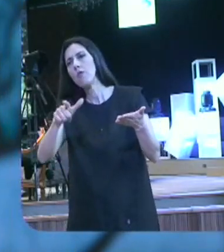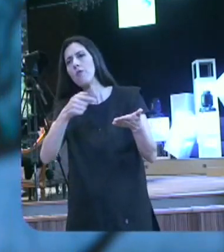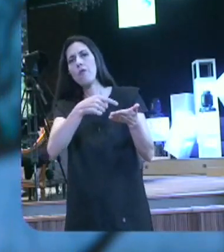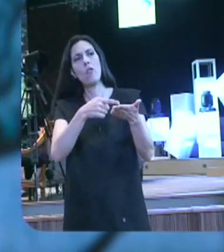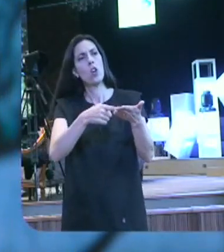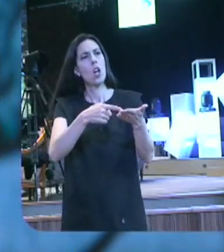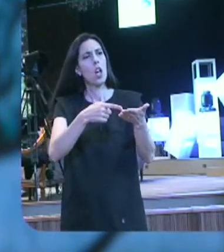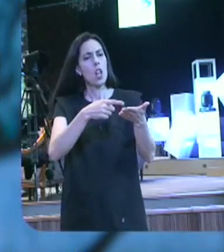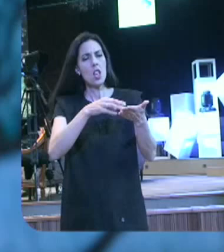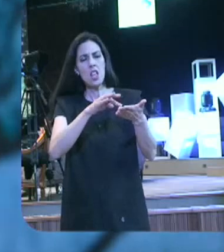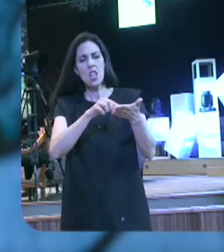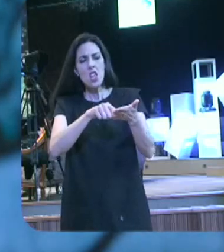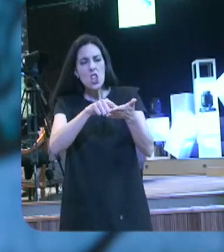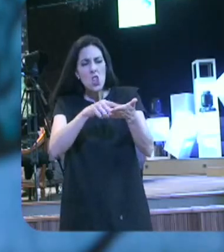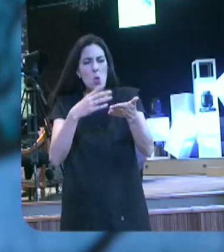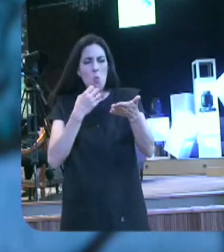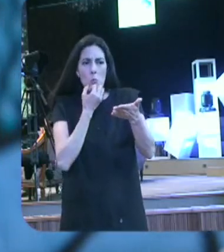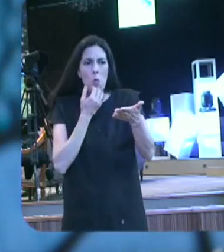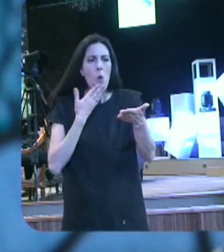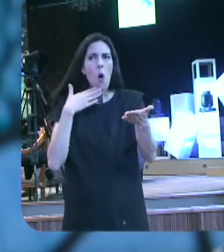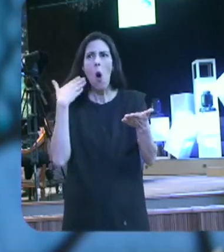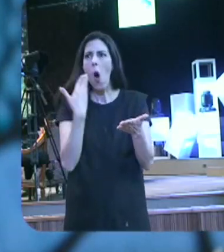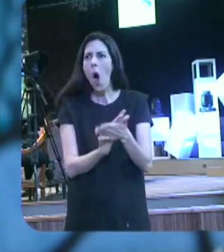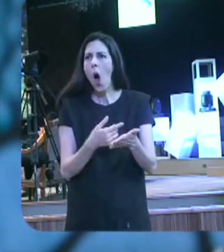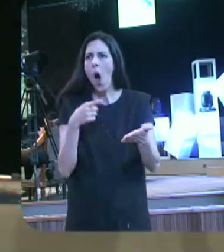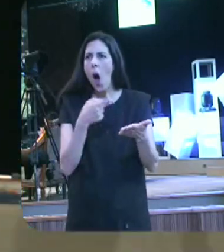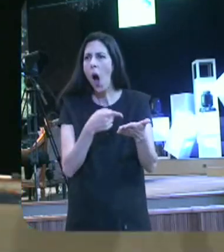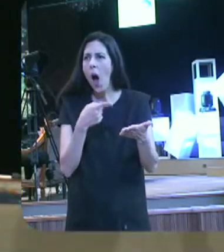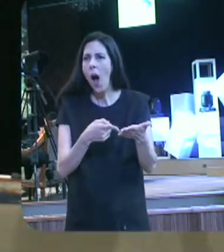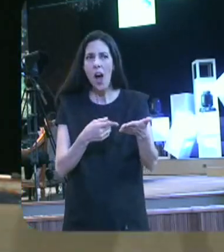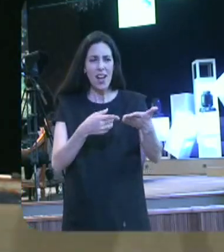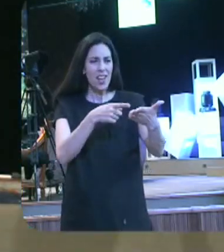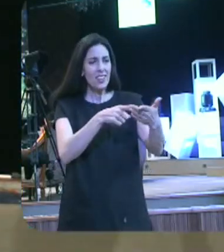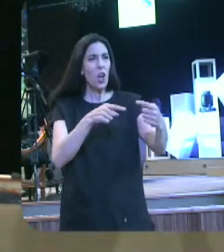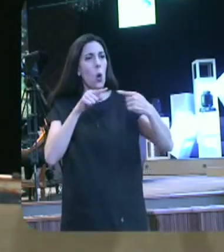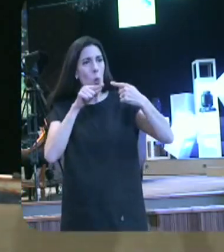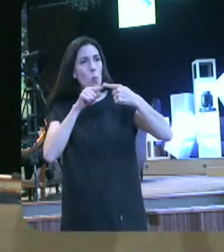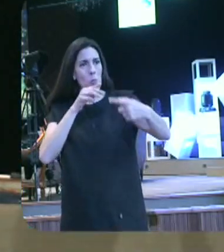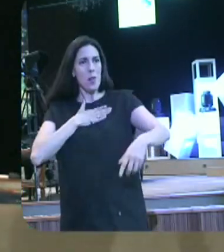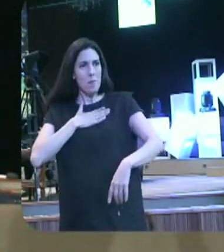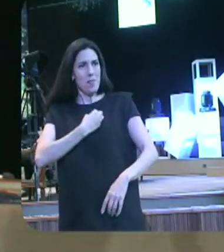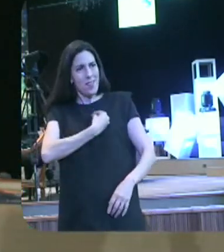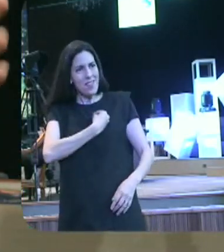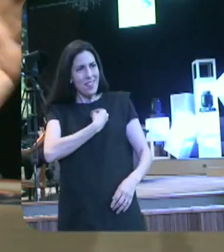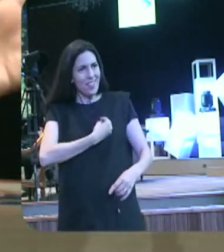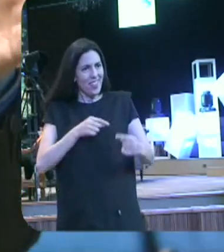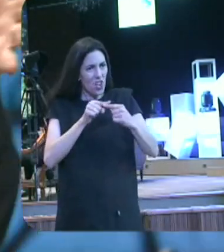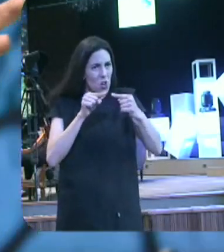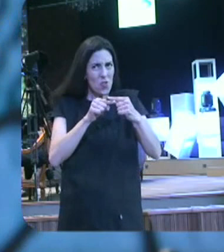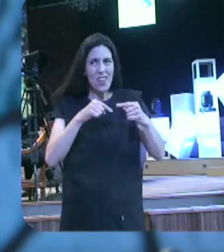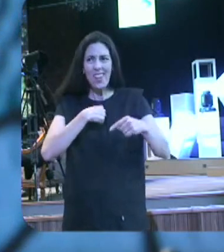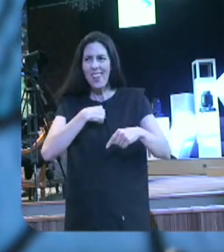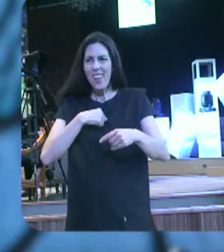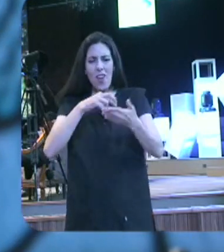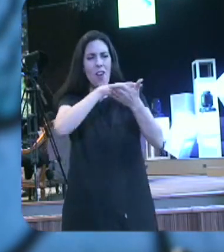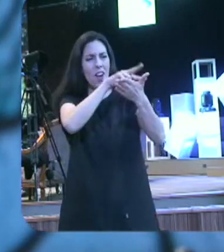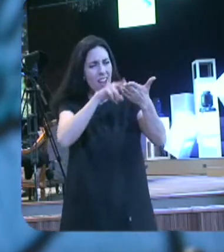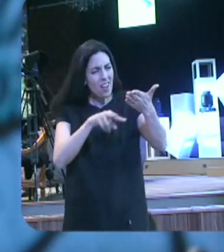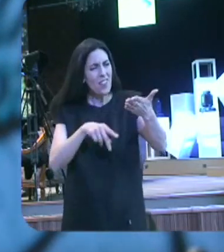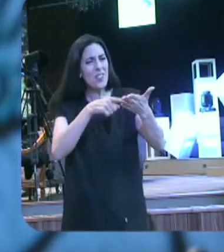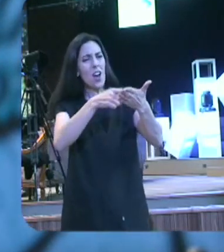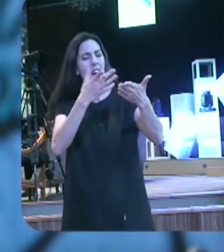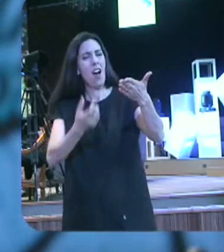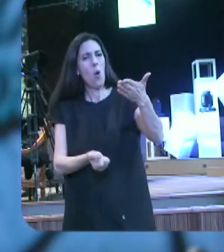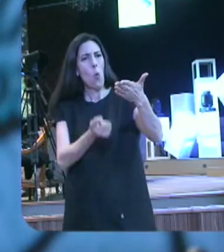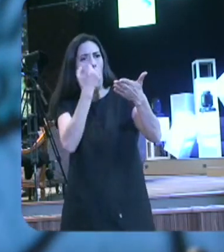só que texto é esse, tem a ver com a minha vida. E eu fico pensando quantas vezes Deus